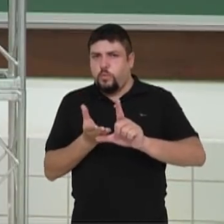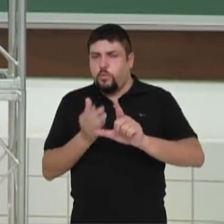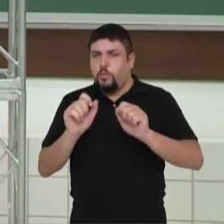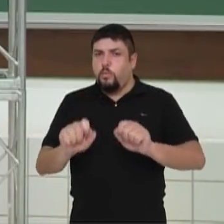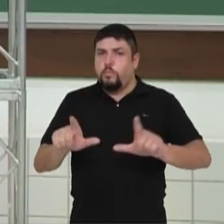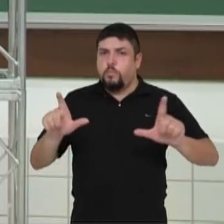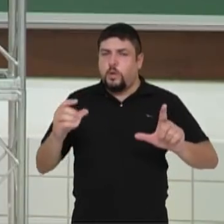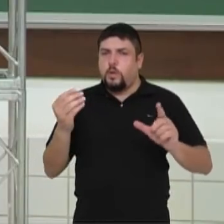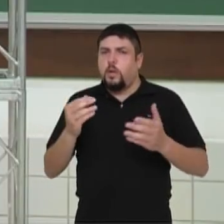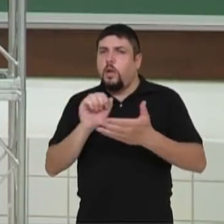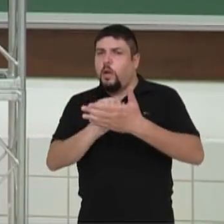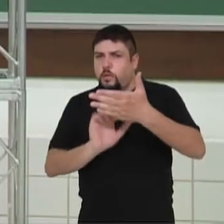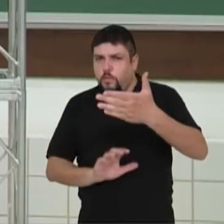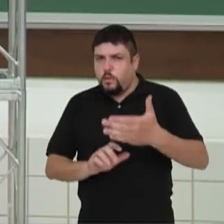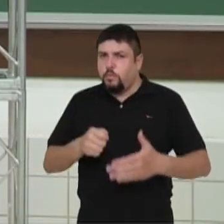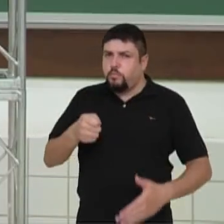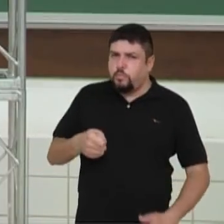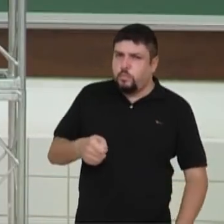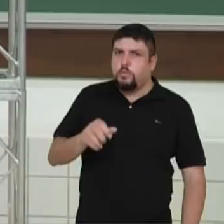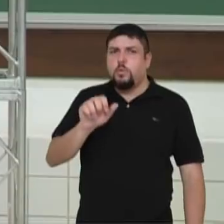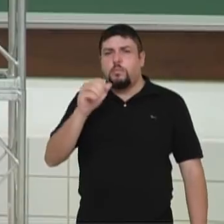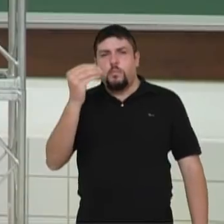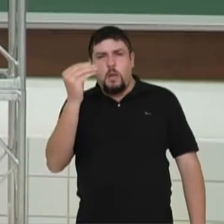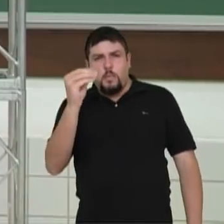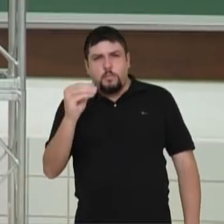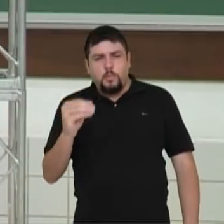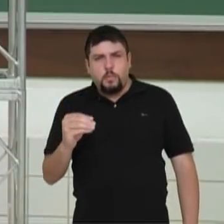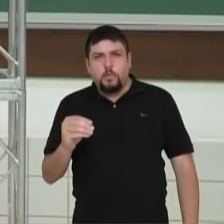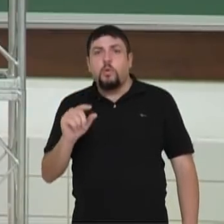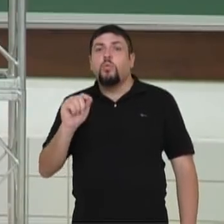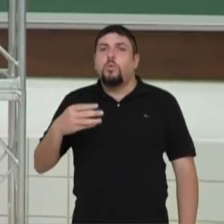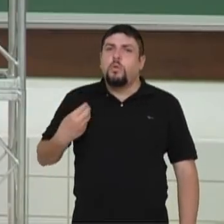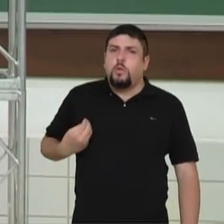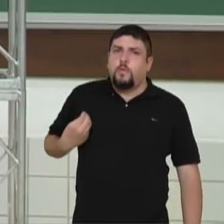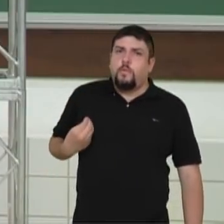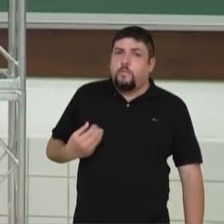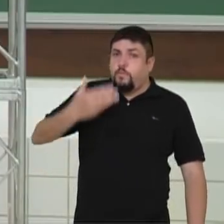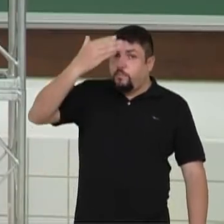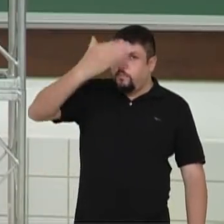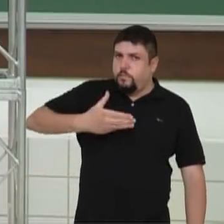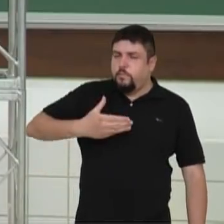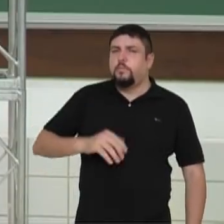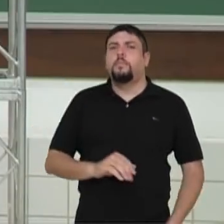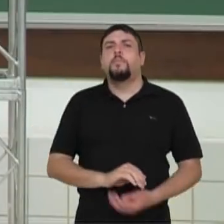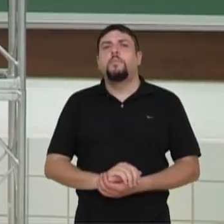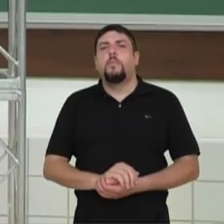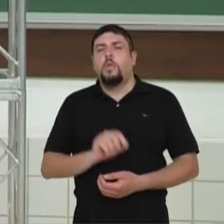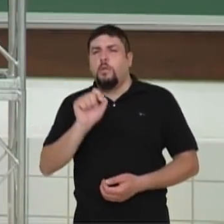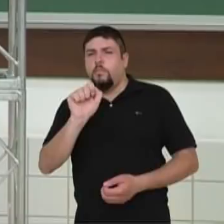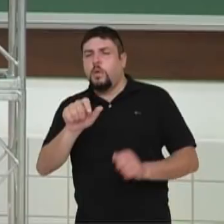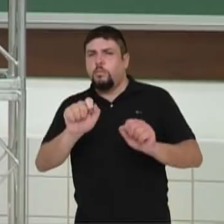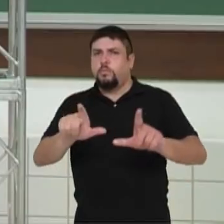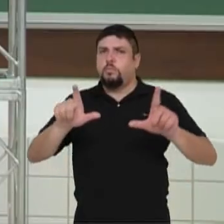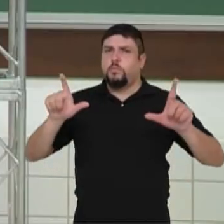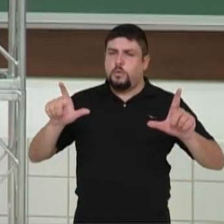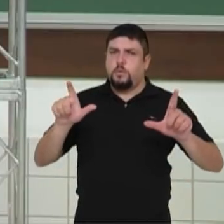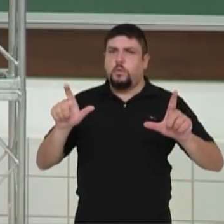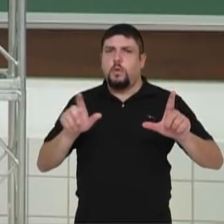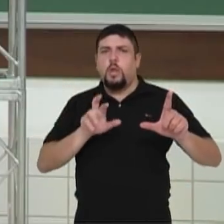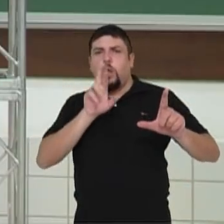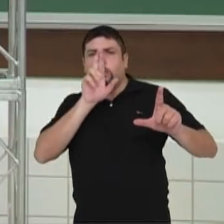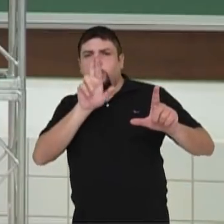tá? Fazer as atividades obrigatórias dessa aula para validar sua presença no dia de hoje, tá? Entra no link, resolve o